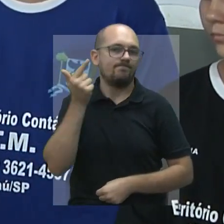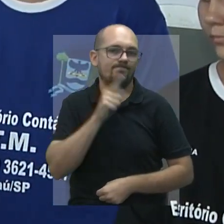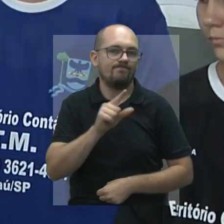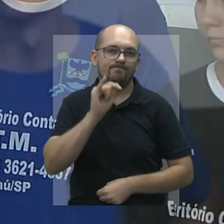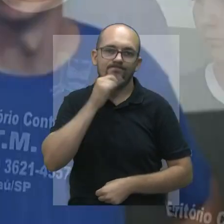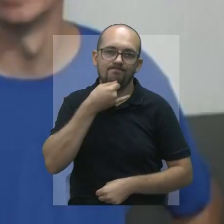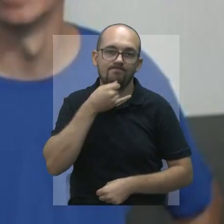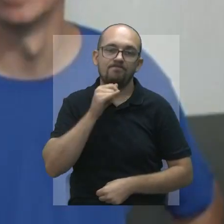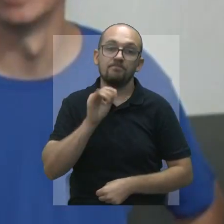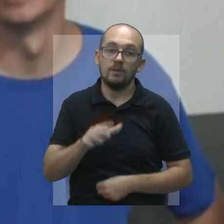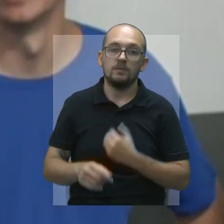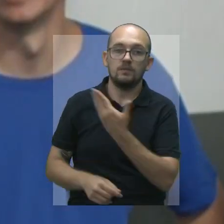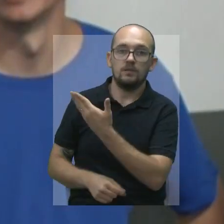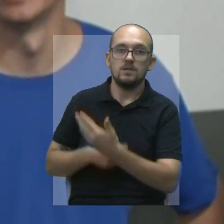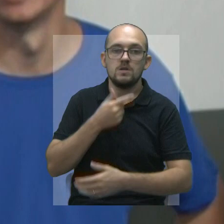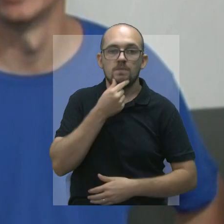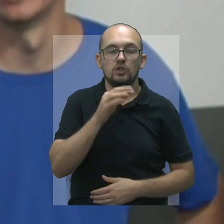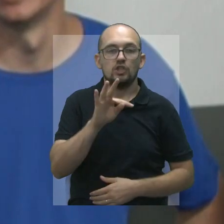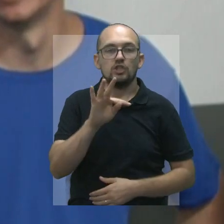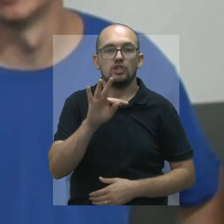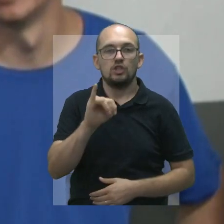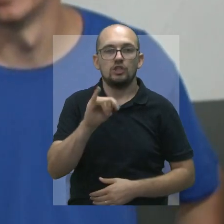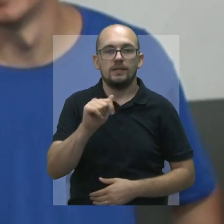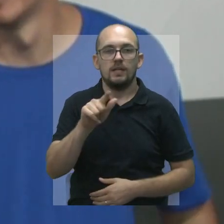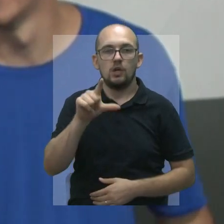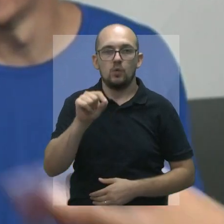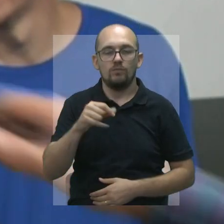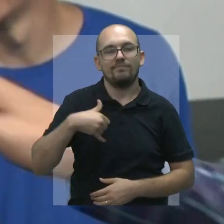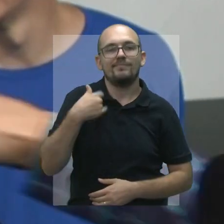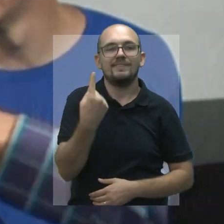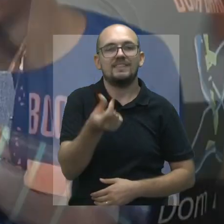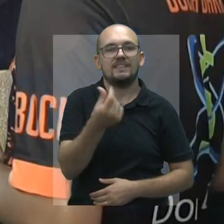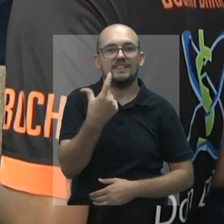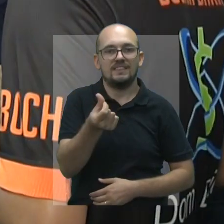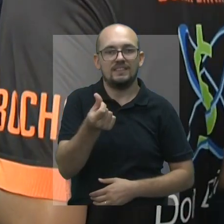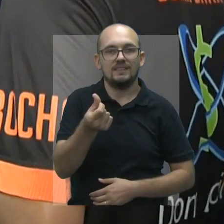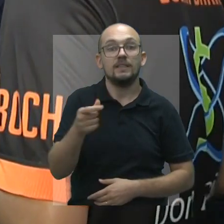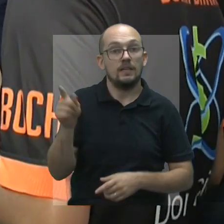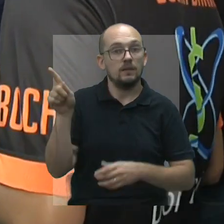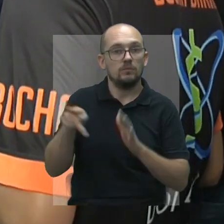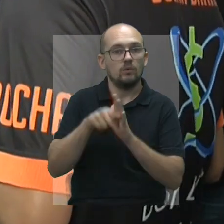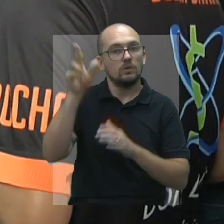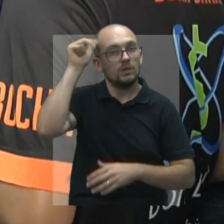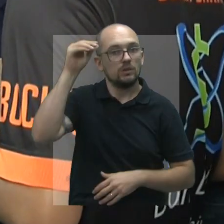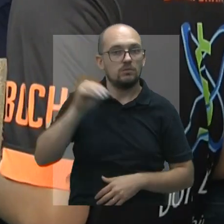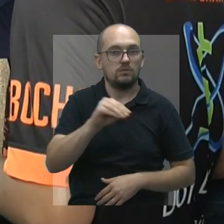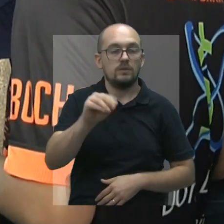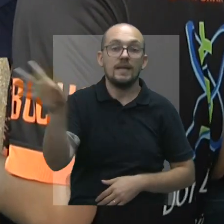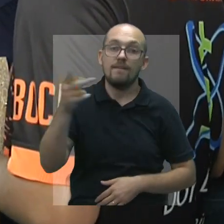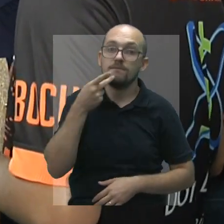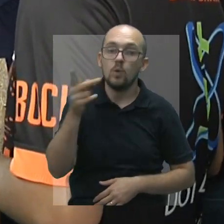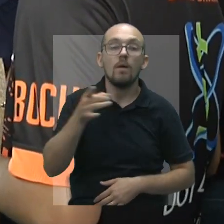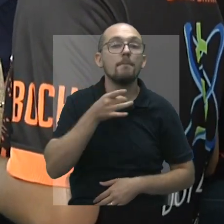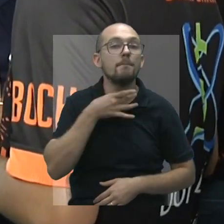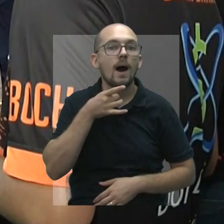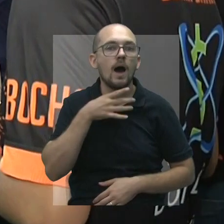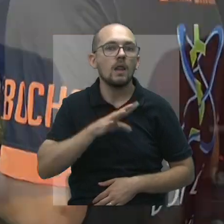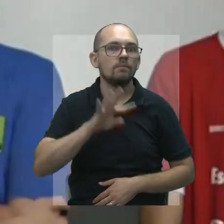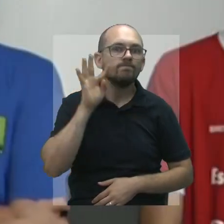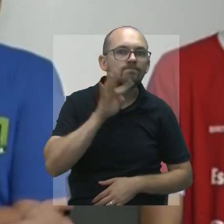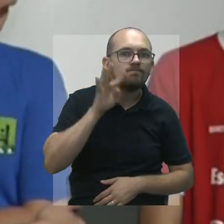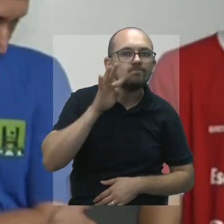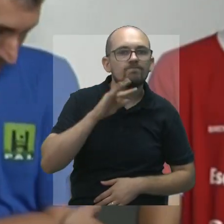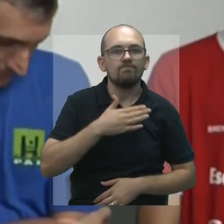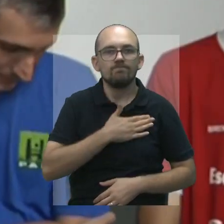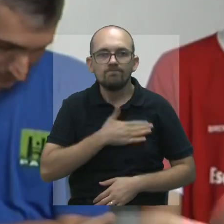2019. O enxadrista Thiago Gomes Bornal, de 16 anos, disse que a experiência neste ano em Marília vai servir como